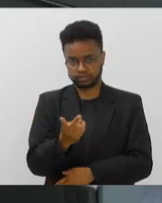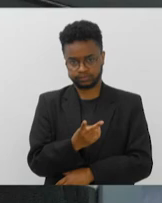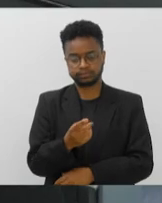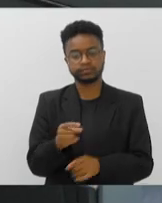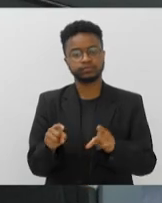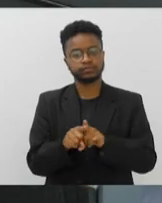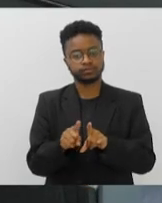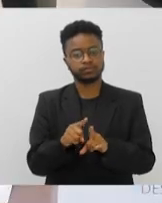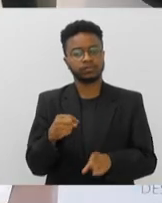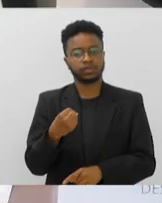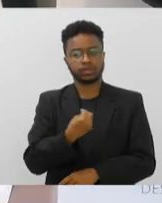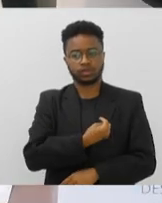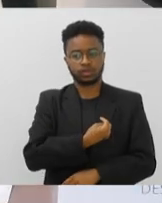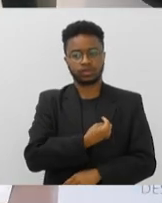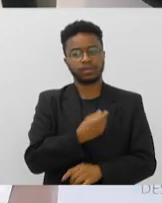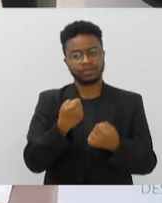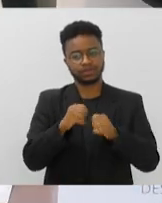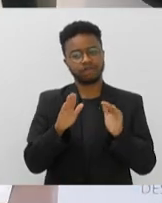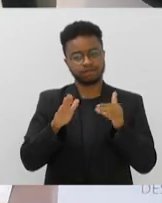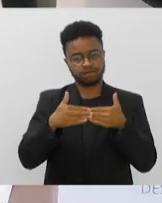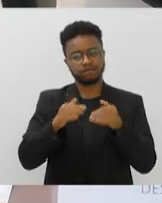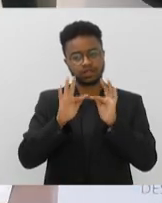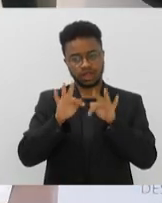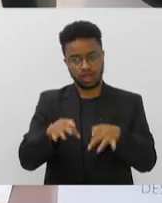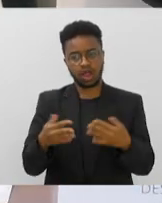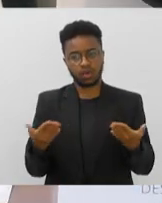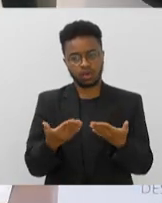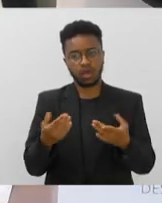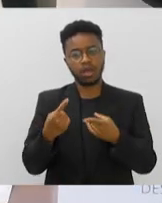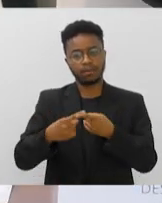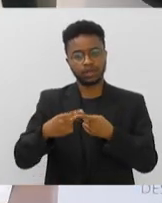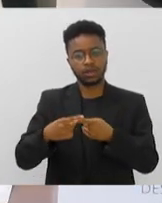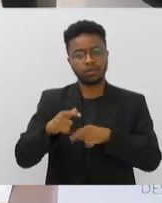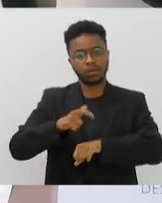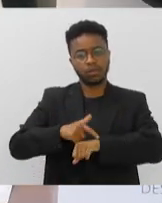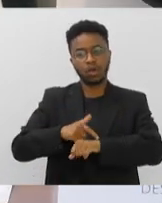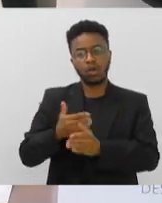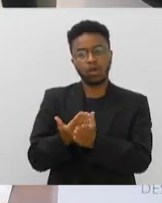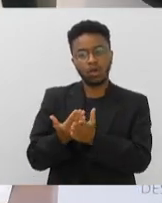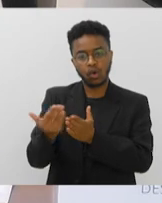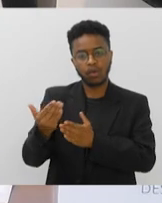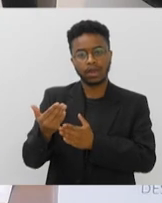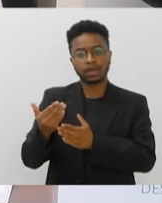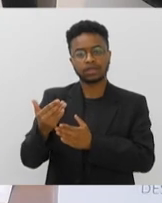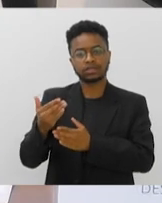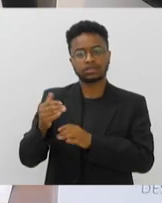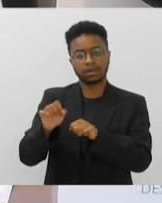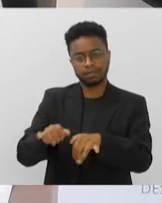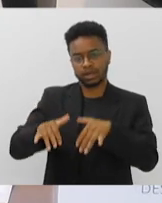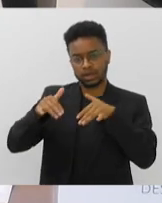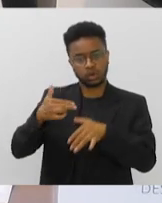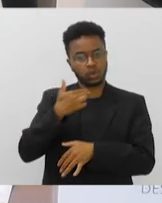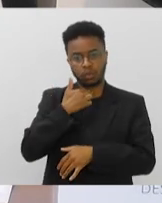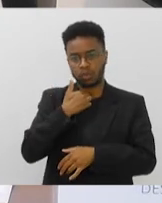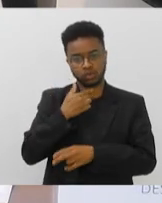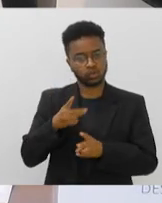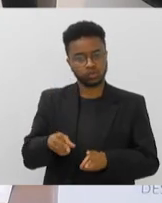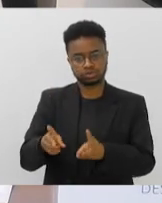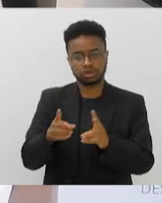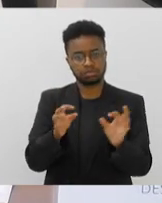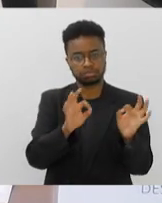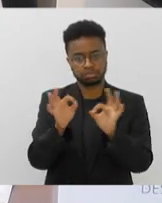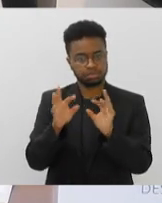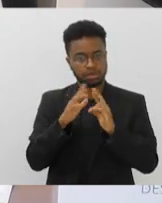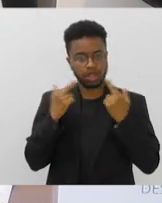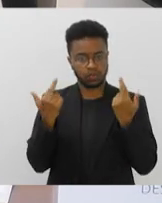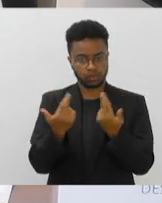nós nós daqui a pouco temos que encerrar a mesa que quando abro o o expediente Inicial não é permitido estar mais em nenhuma reunião